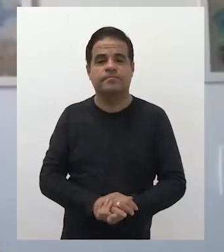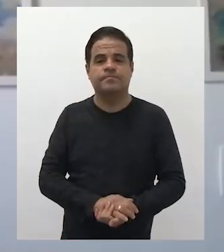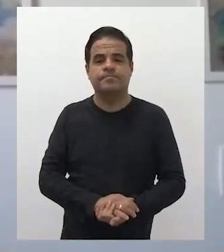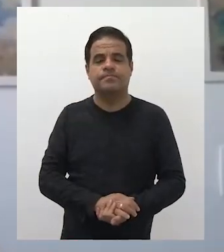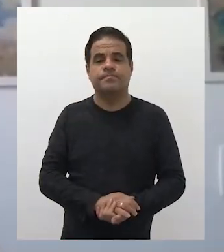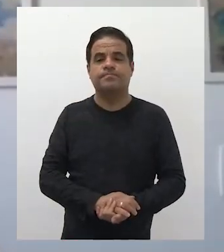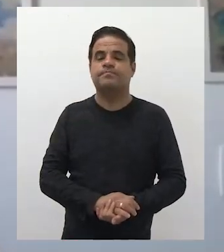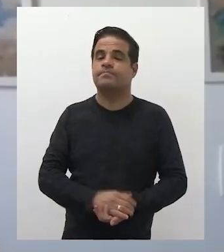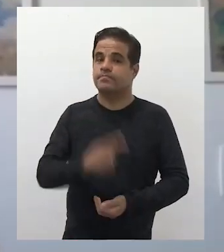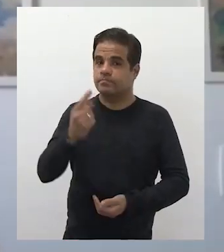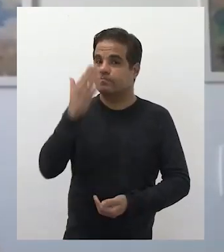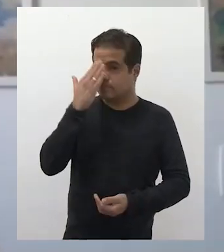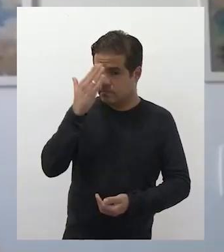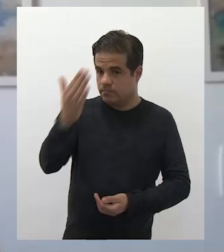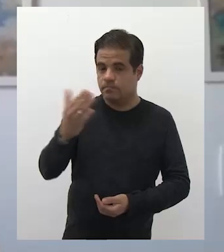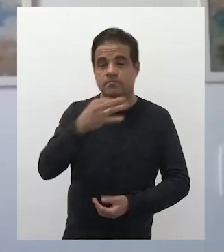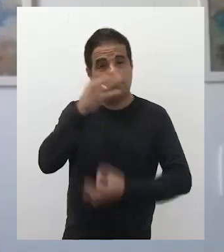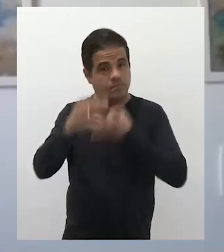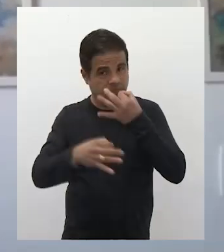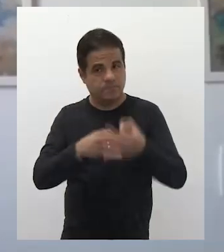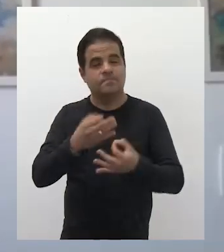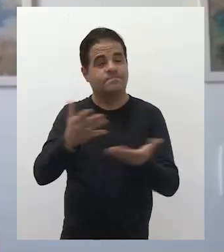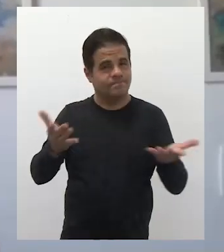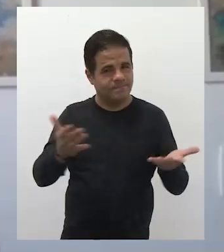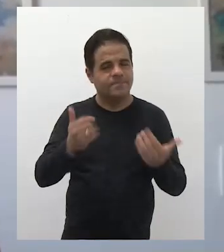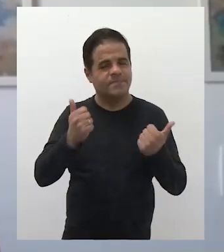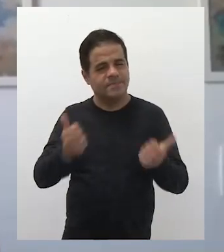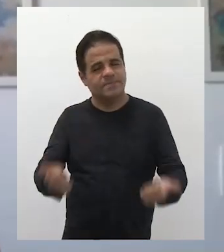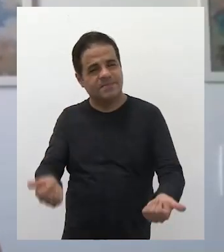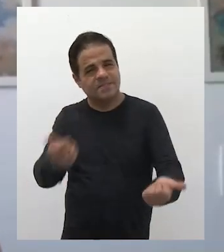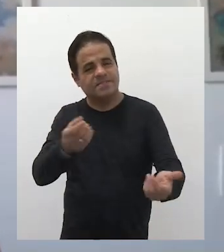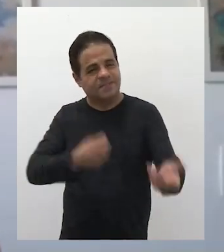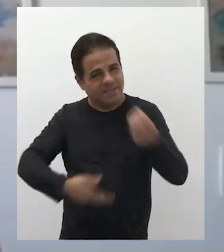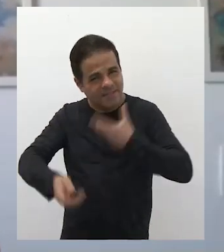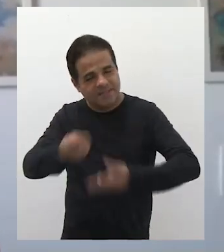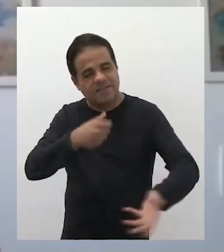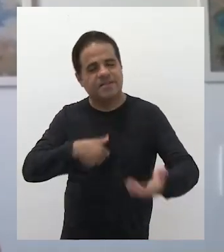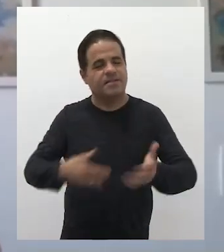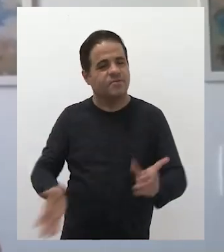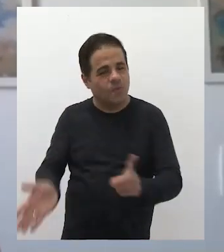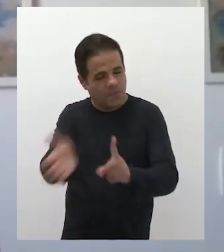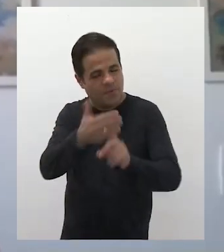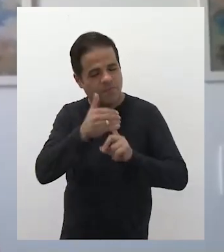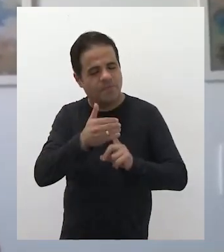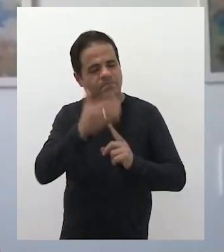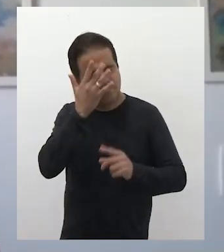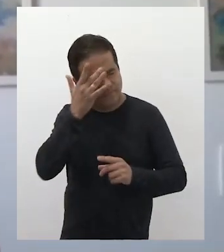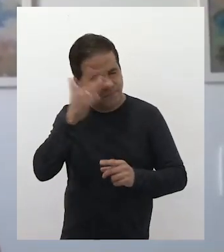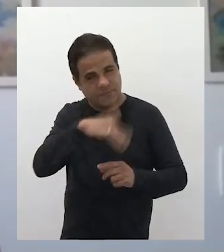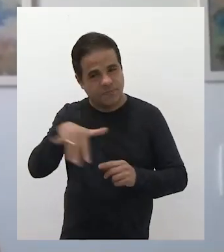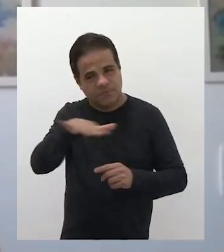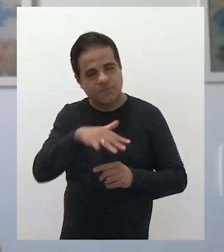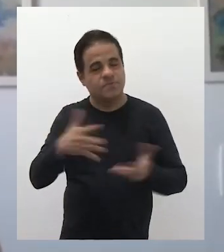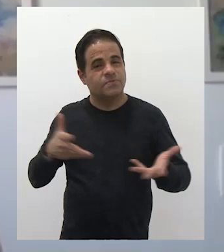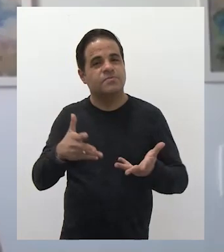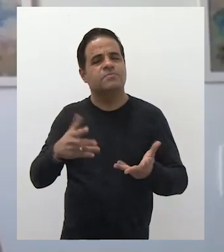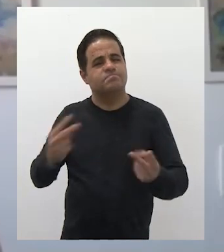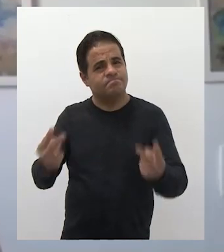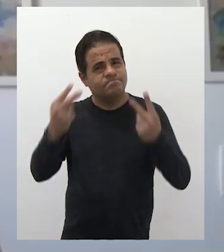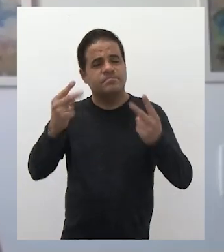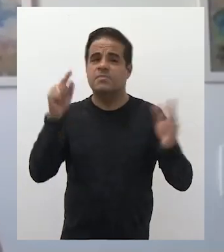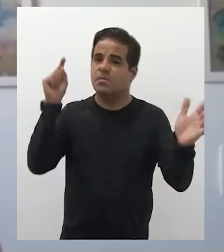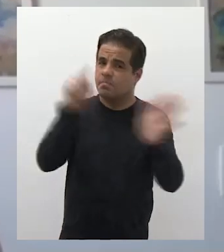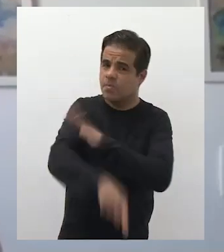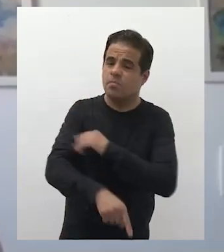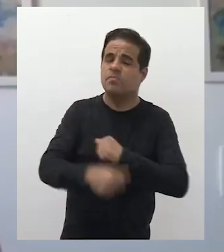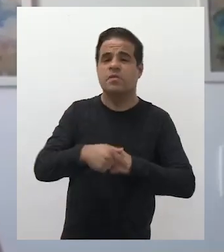Eu queria agradecer aos comentários generosos de vocês. Muito obrigada pelo acolhimento, pessoal, na tarde de hoje. Essa pergunta